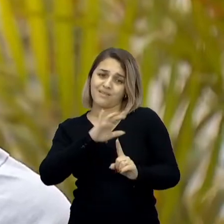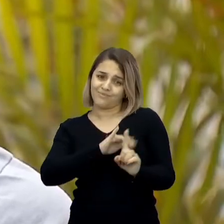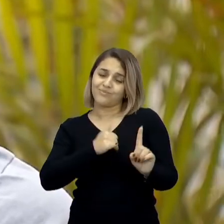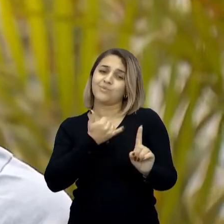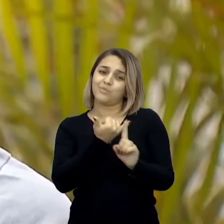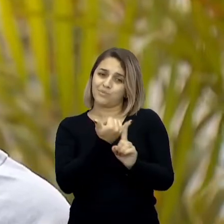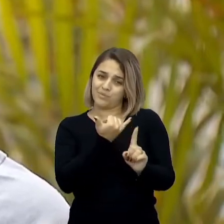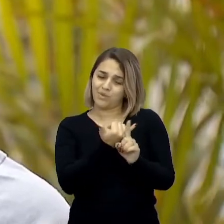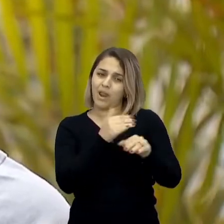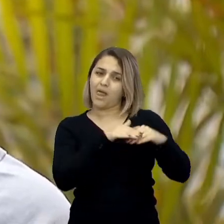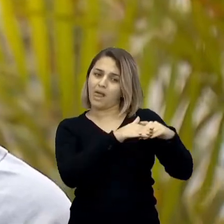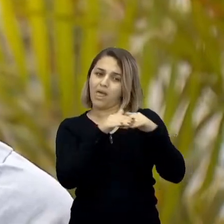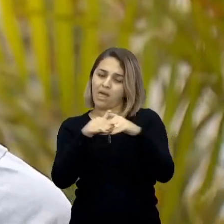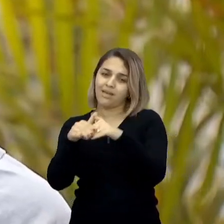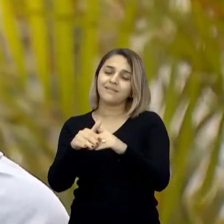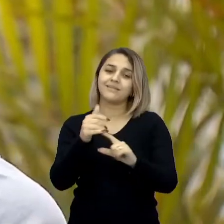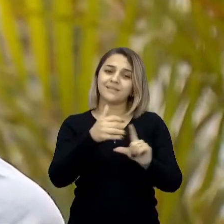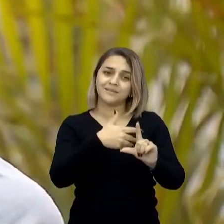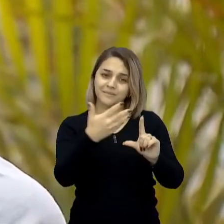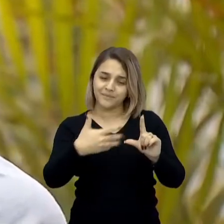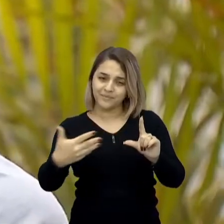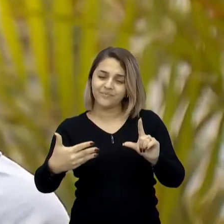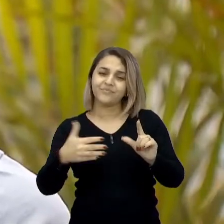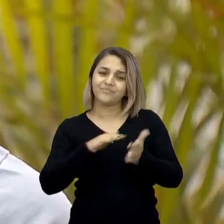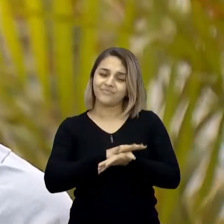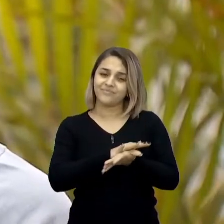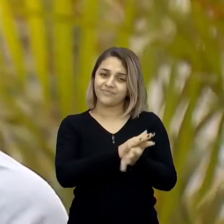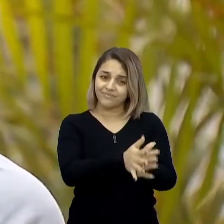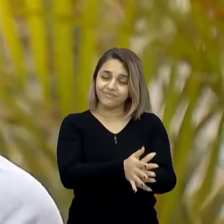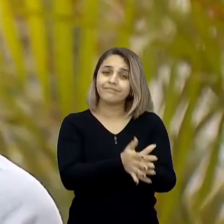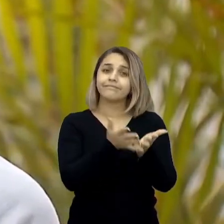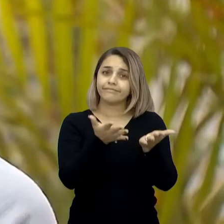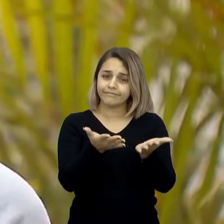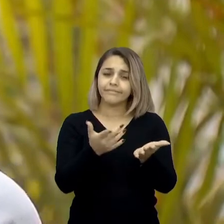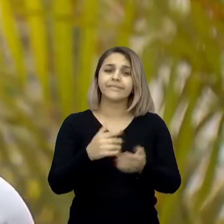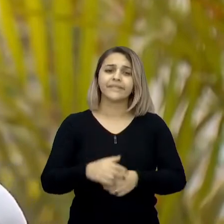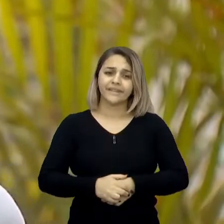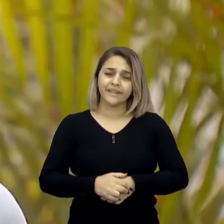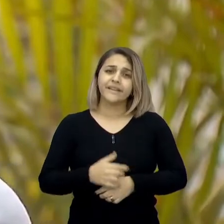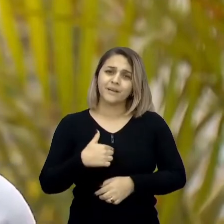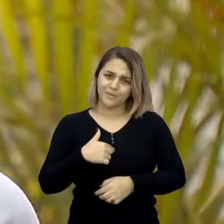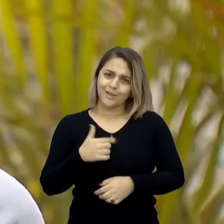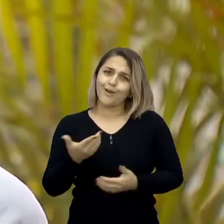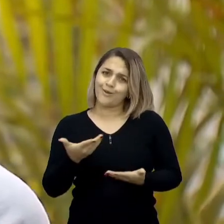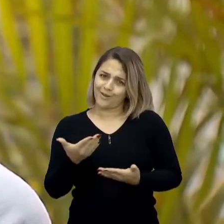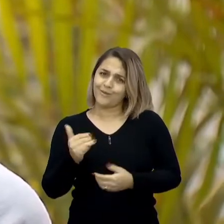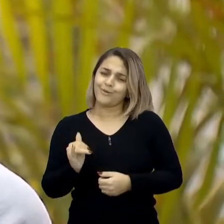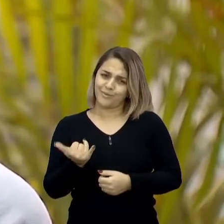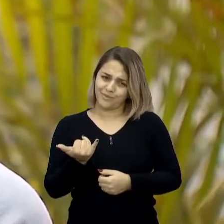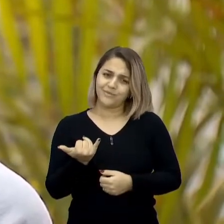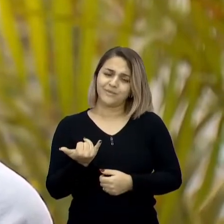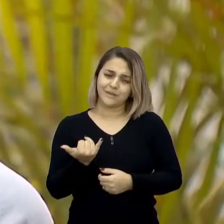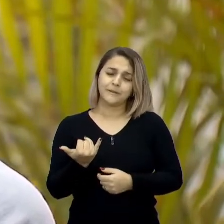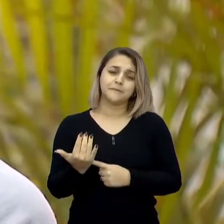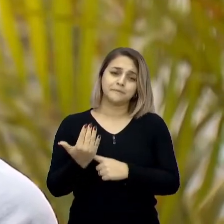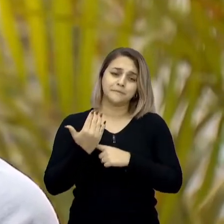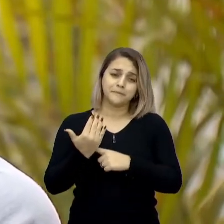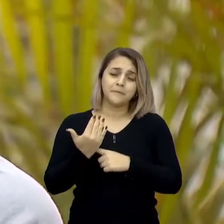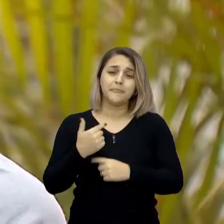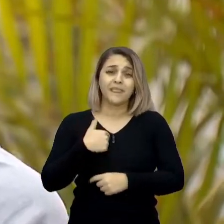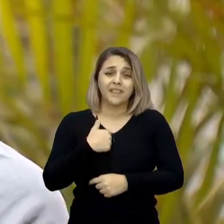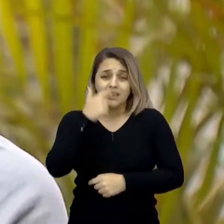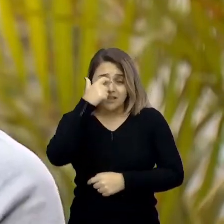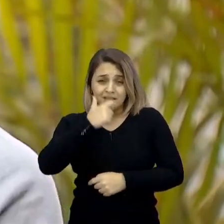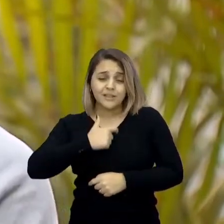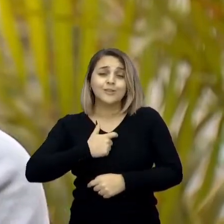que é um bullying... Todo bullying é sofrido, mas eu vou puxar um pouco a sardinha pro meu lado. Eu acho que com a pessoa LGBT é um pouco pior pelo fato